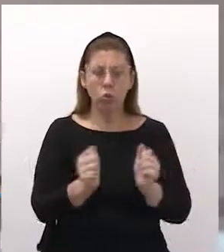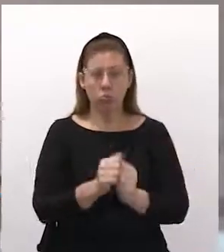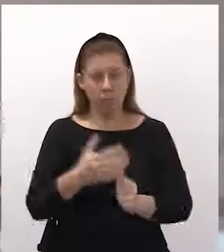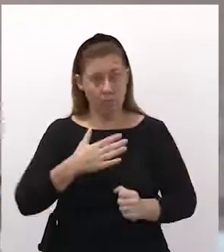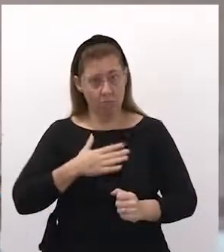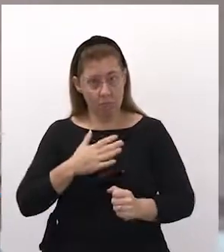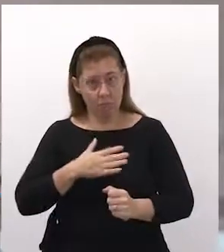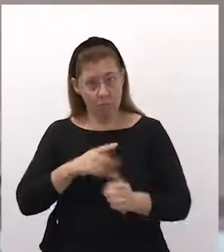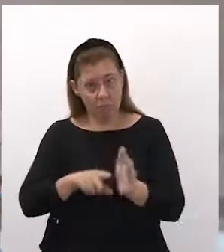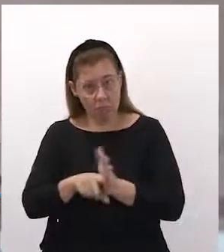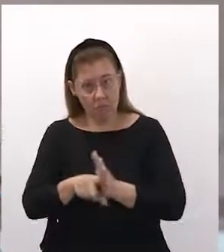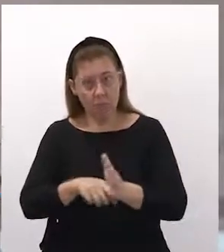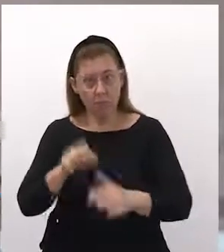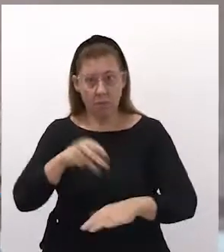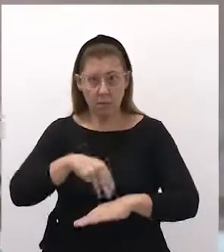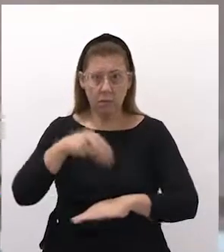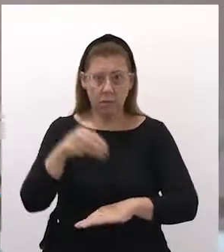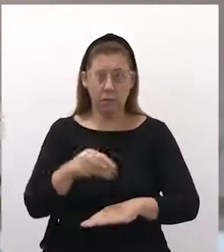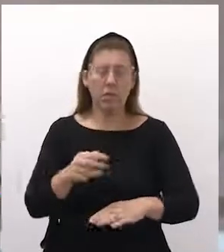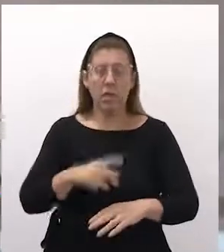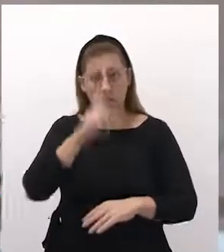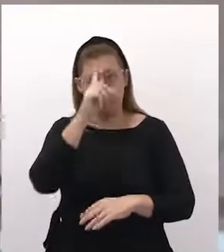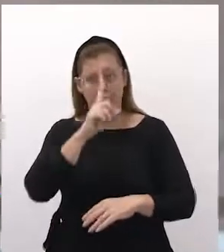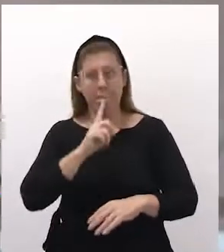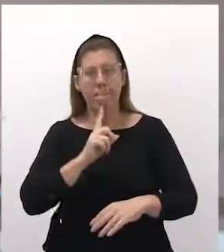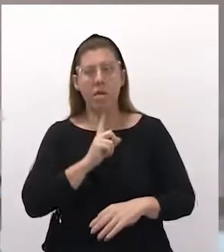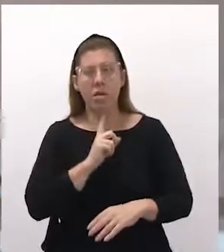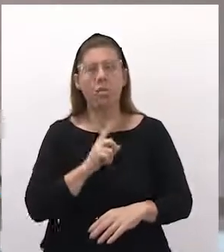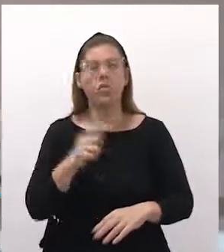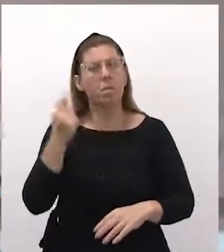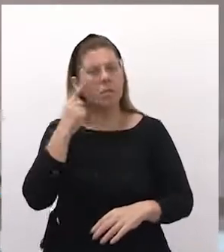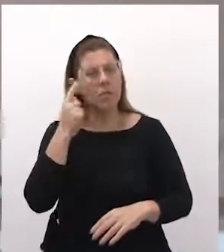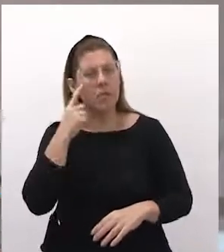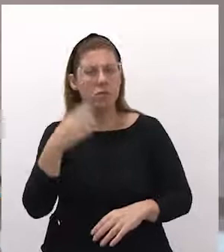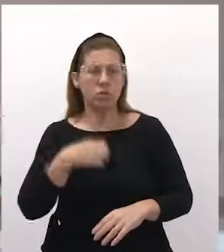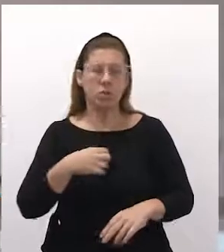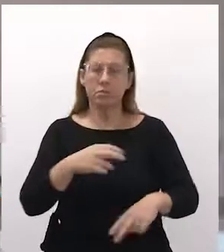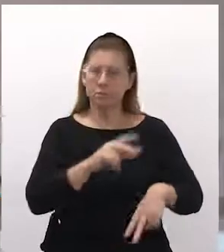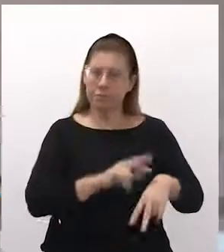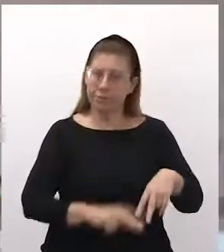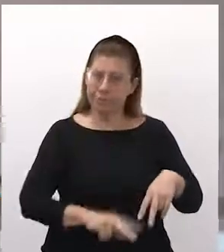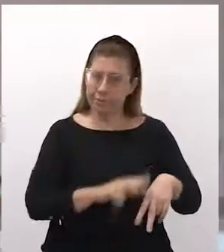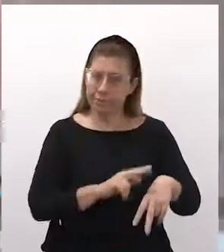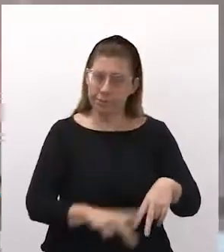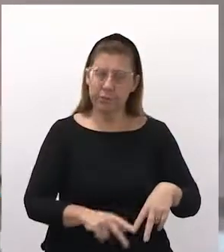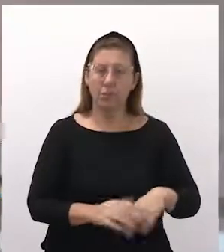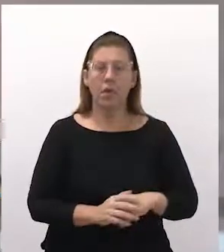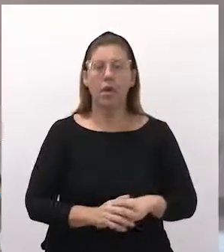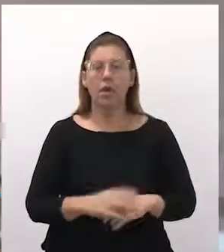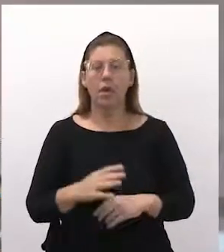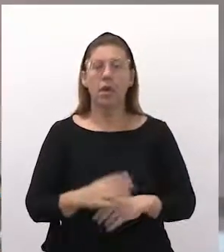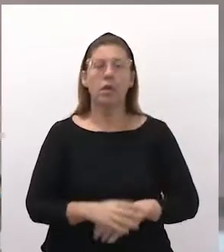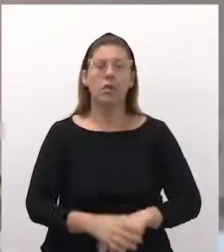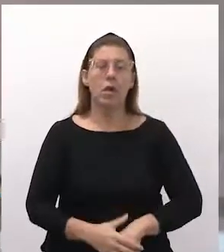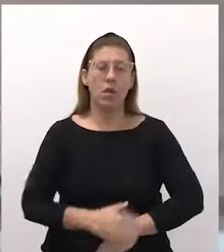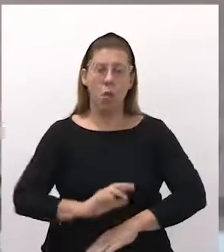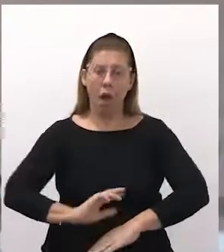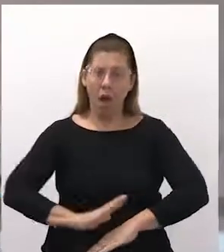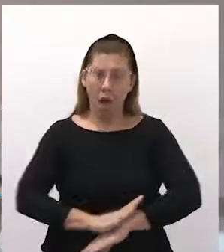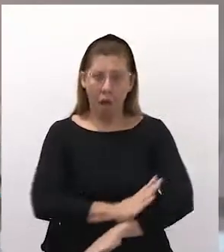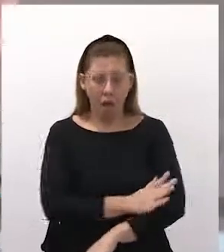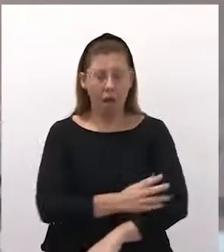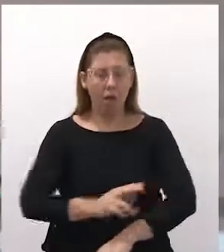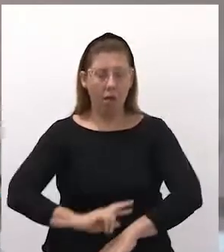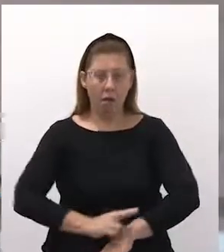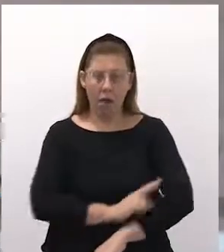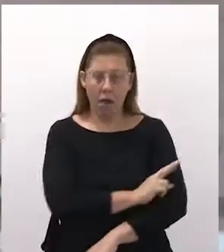minha pesquisa é um pouco sobre o perfil da magistratura, pensando num aspecto de gênero, raça e classe, né? Que somos, enquanto instituição,